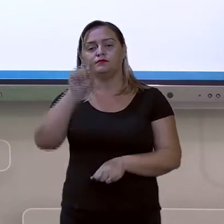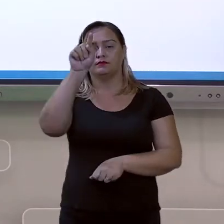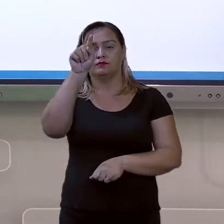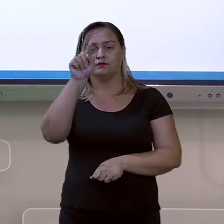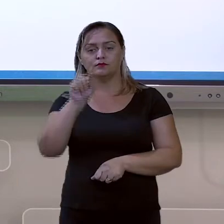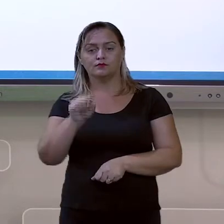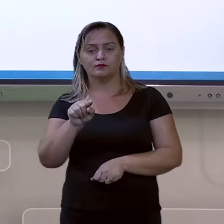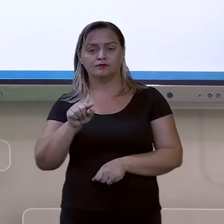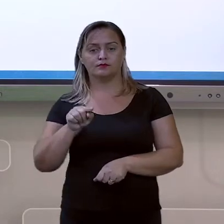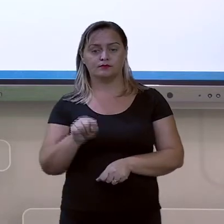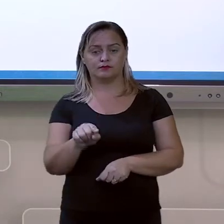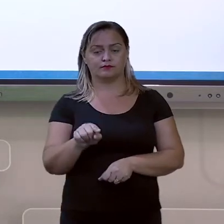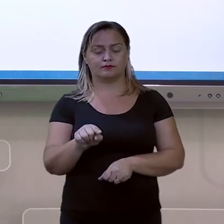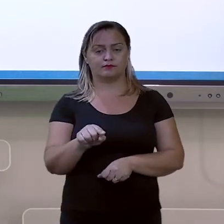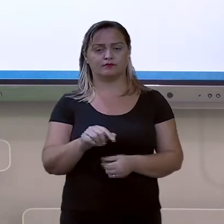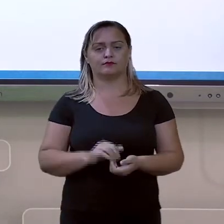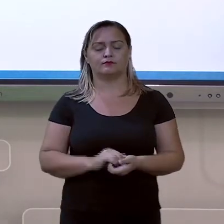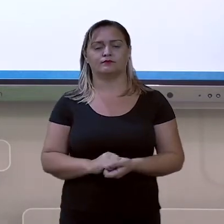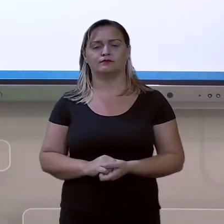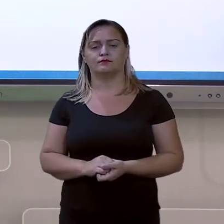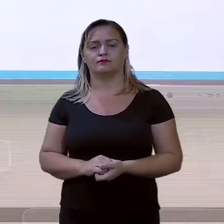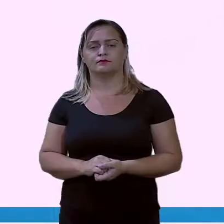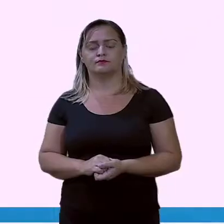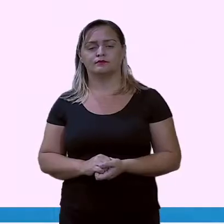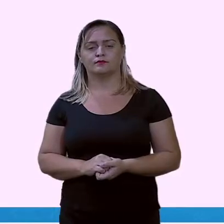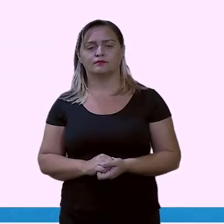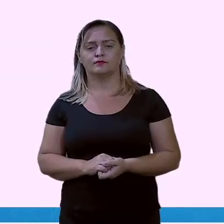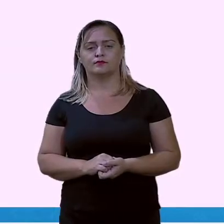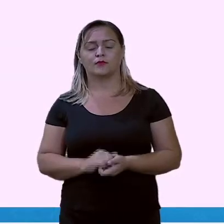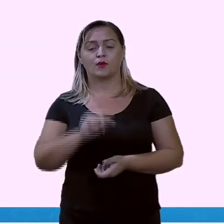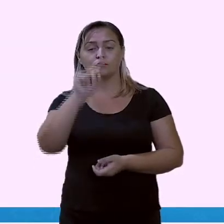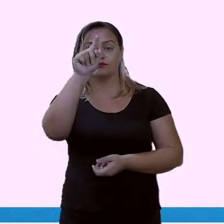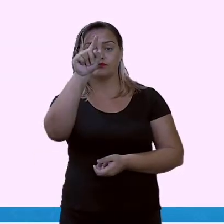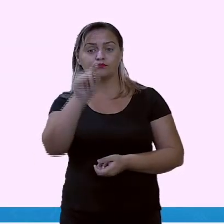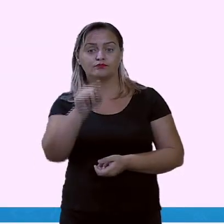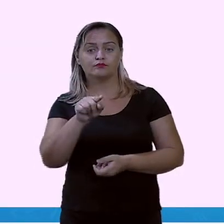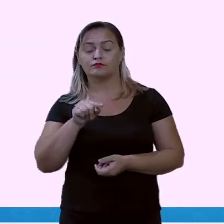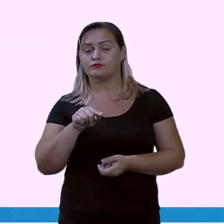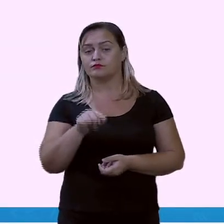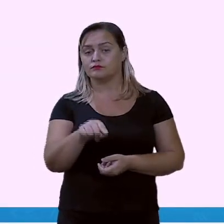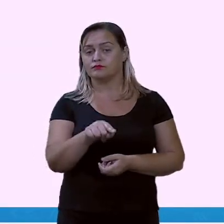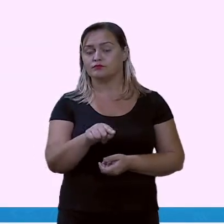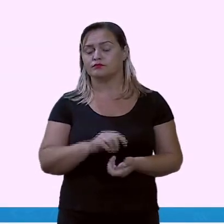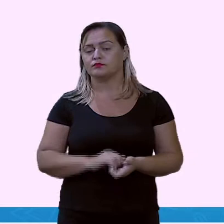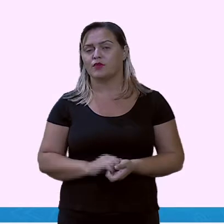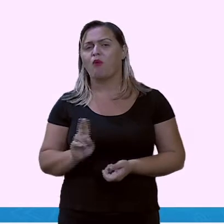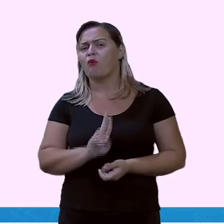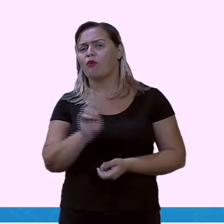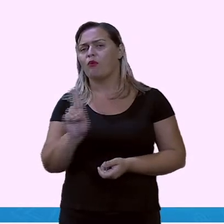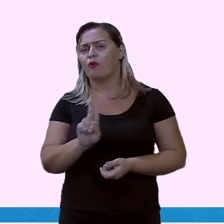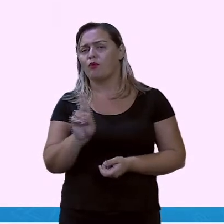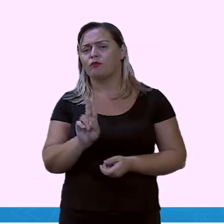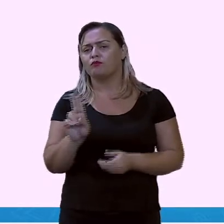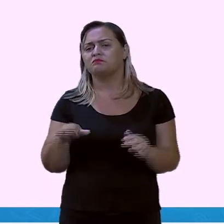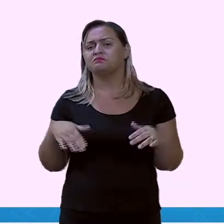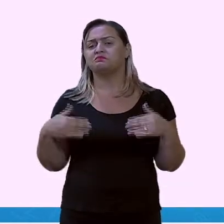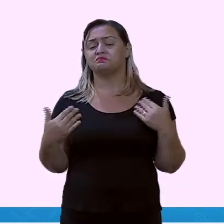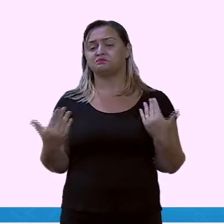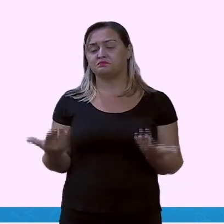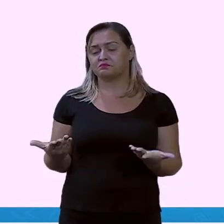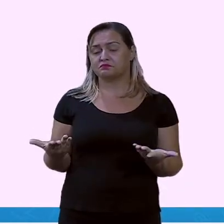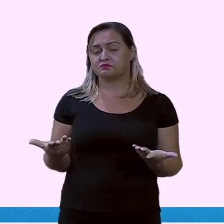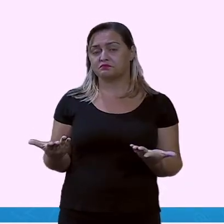exclamação? O ponto de exclamação, ele é utilizado para